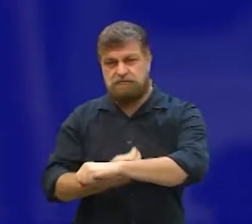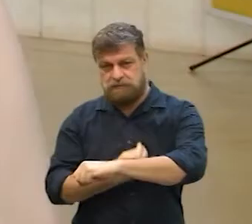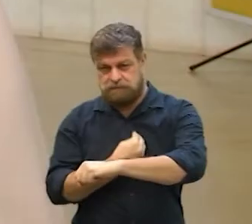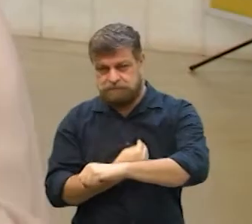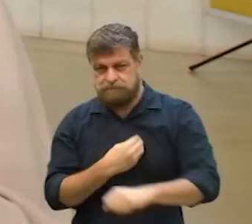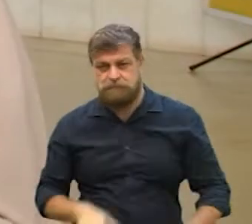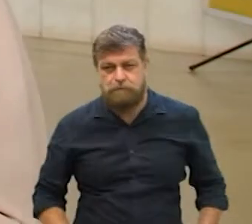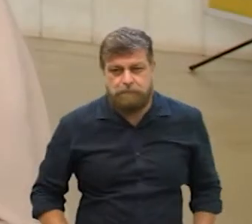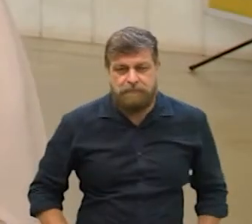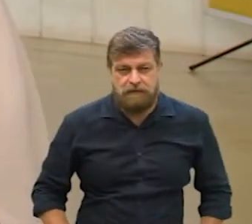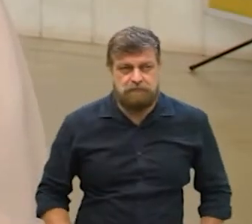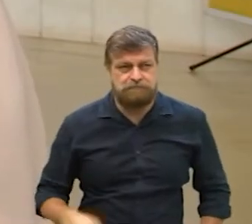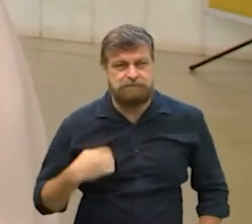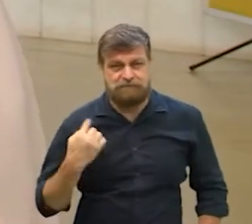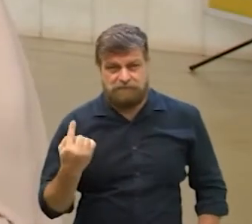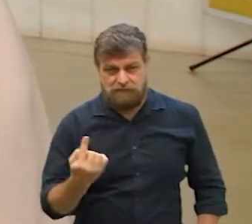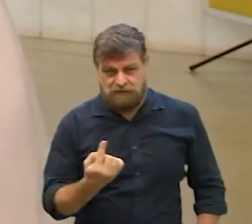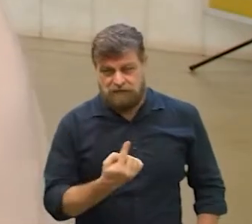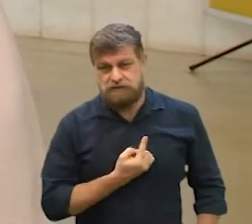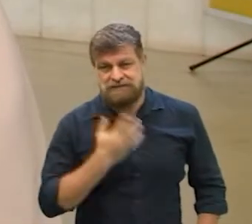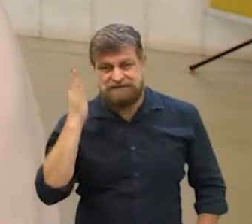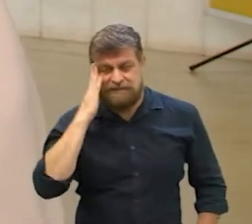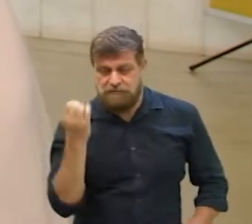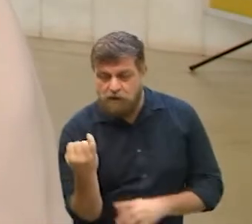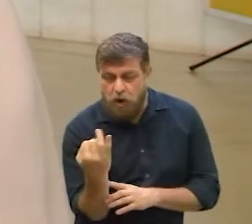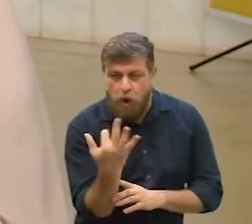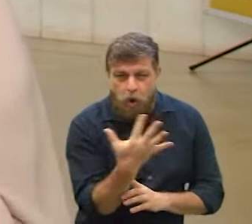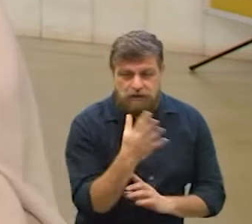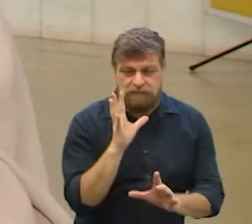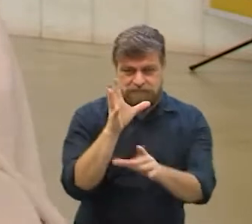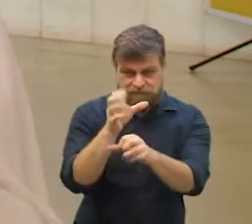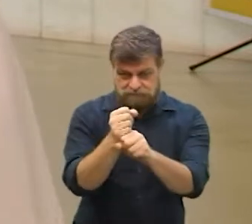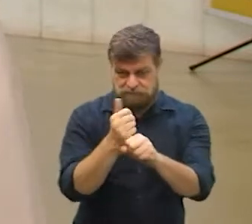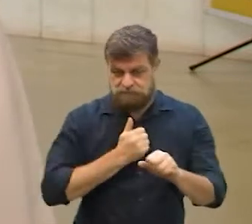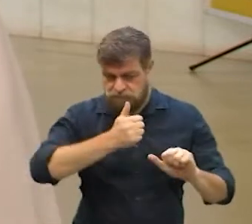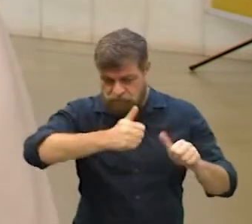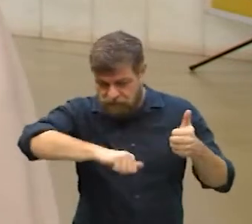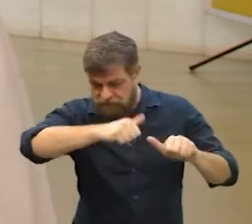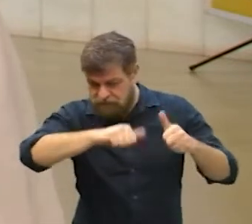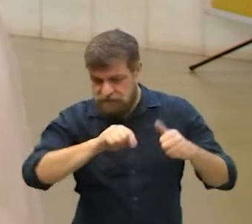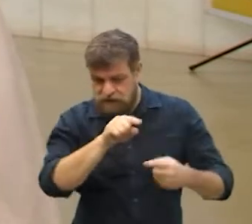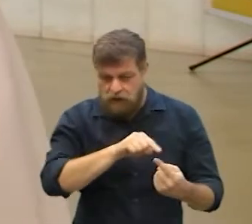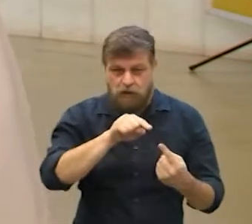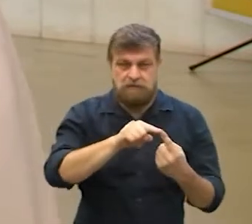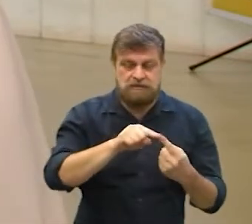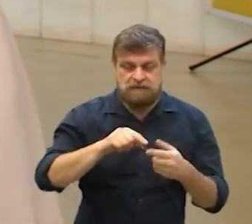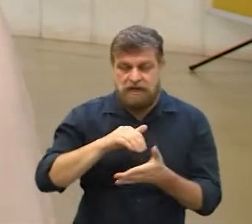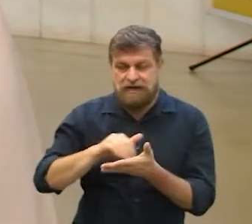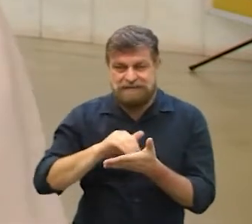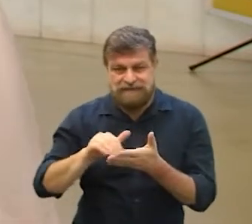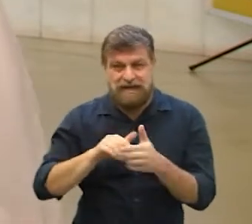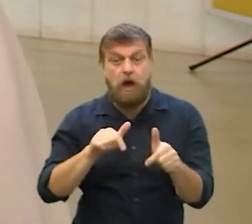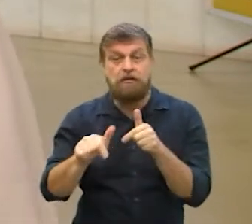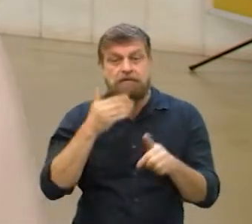de rua. Então, isso é o nosso grande trunfo em relação à contagem, né? A gente pode fazer um olhar para melhorar os nossos